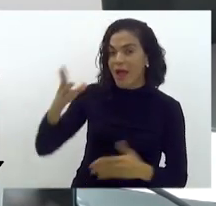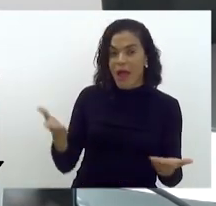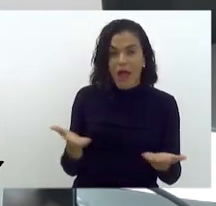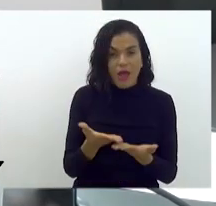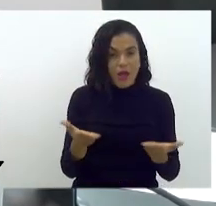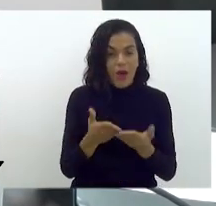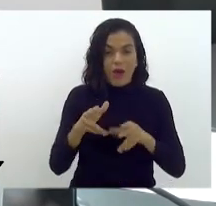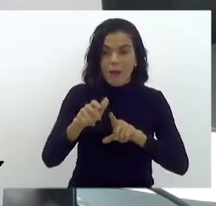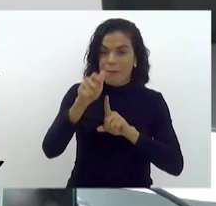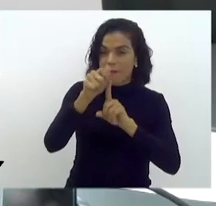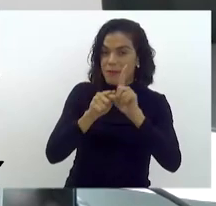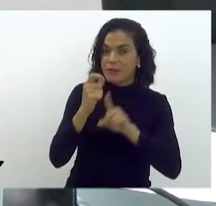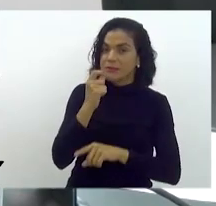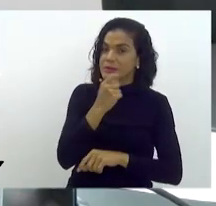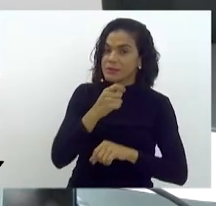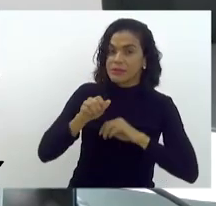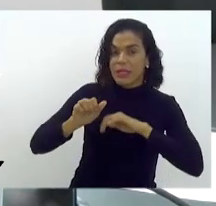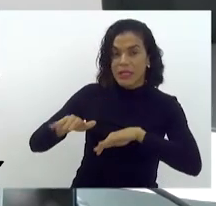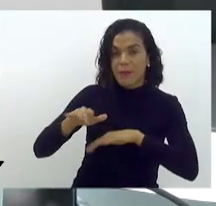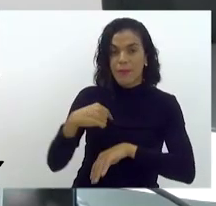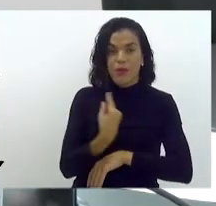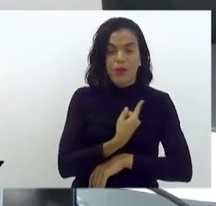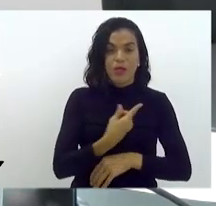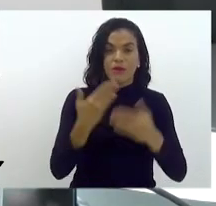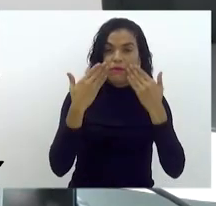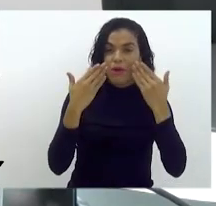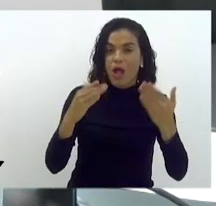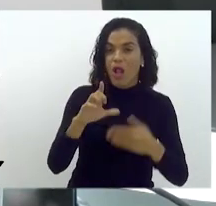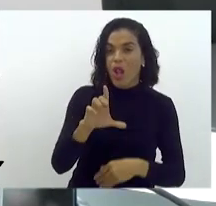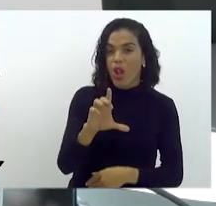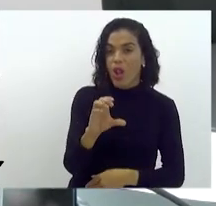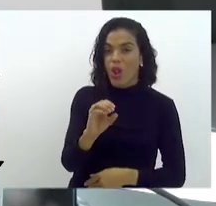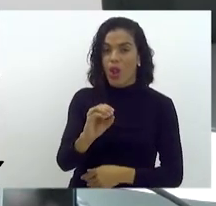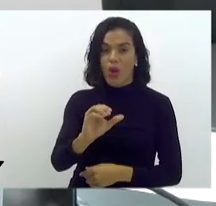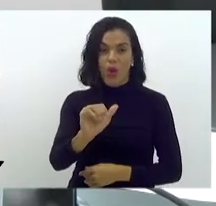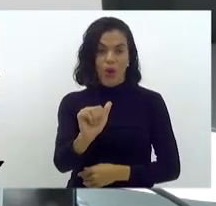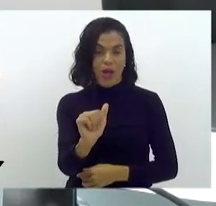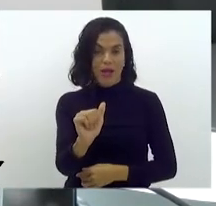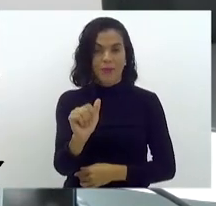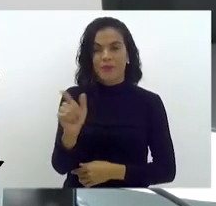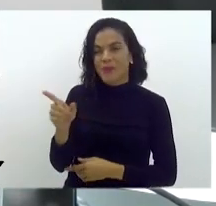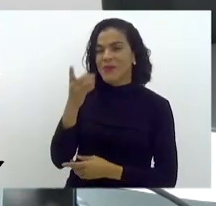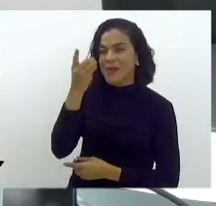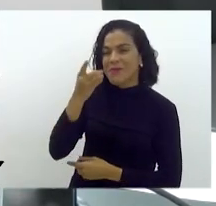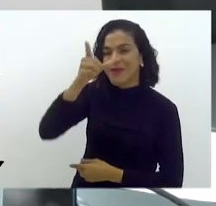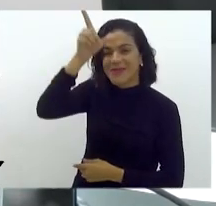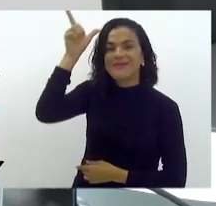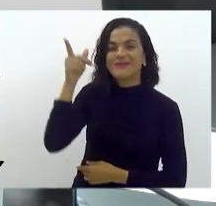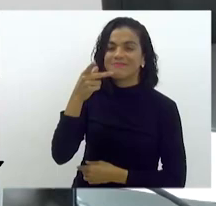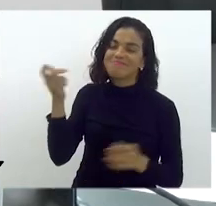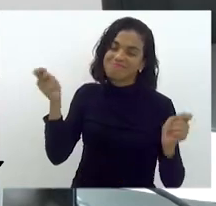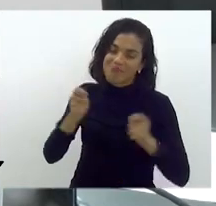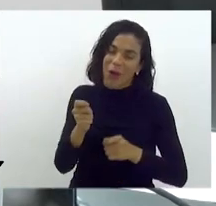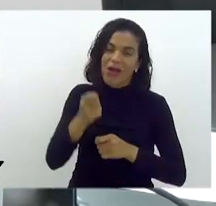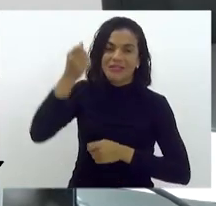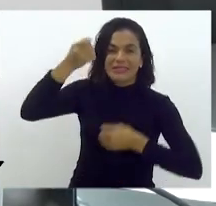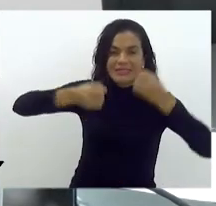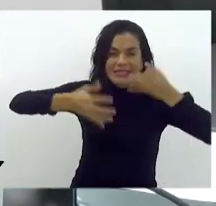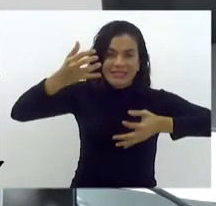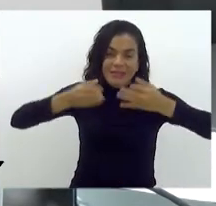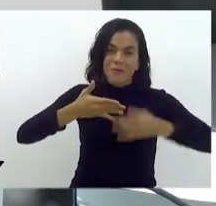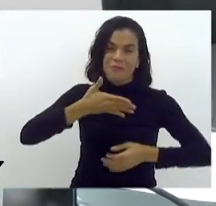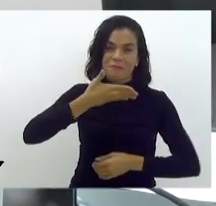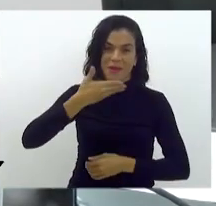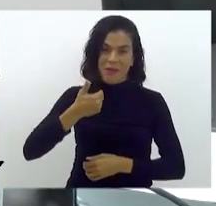em setembro nós estaremos apresentando a lua Deputado Luiz Paulo pode até contribuir com isso e tem um momento né